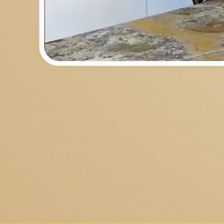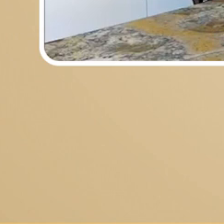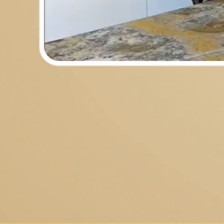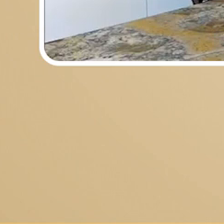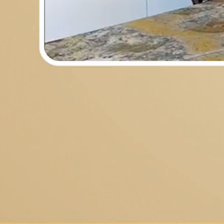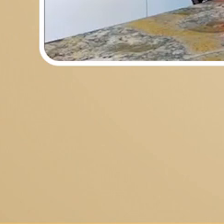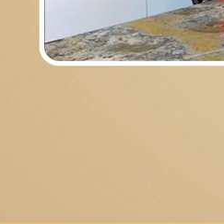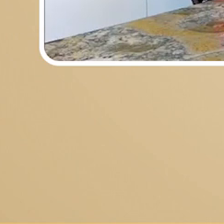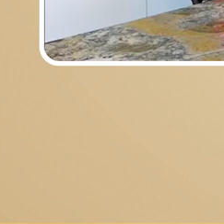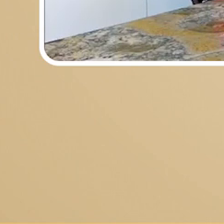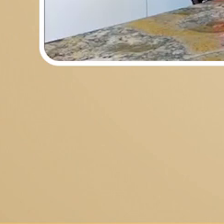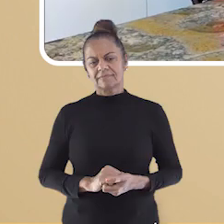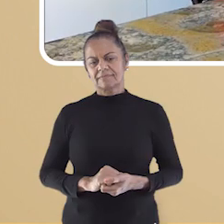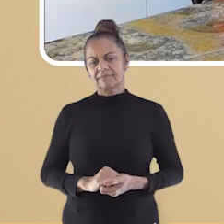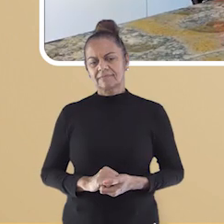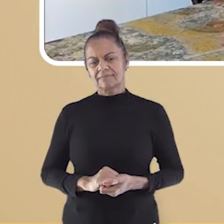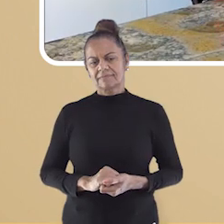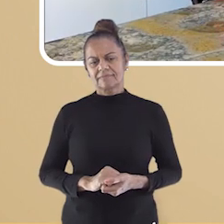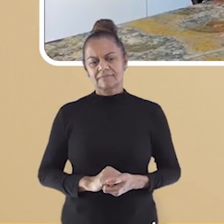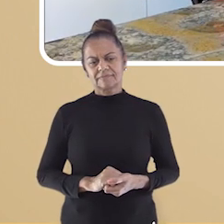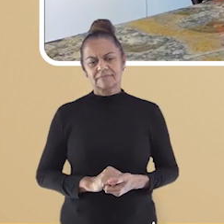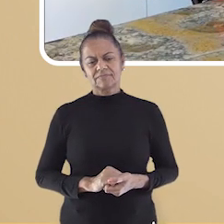Acho que fica boa com um cafezinho.